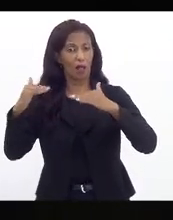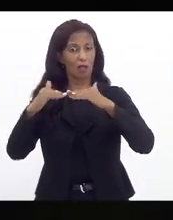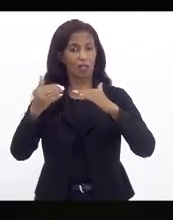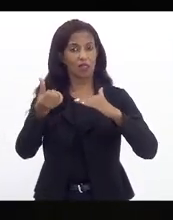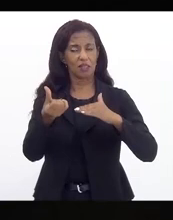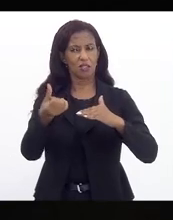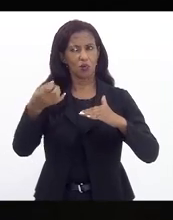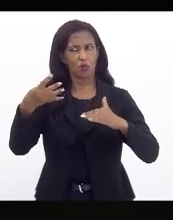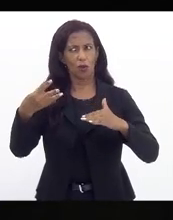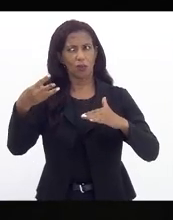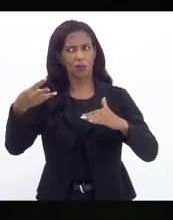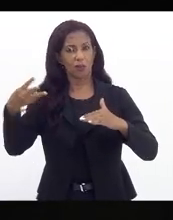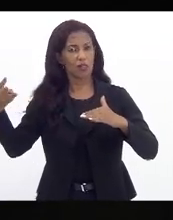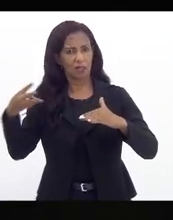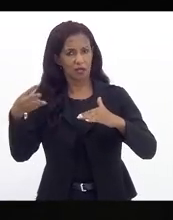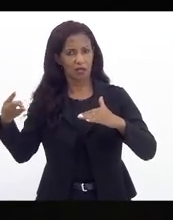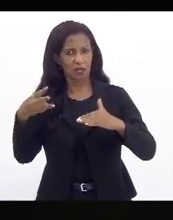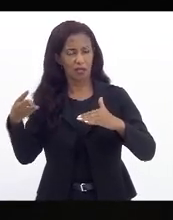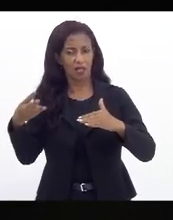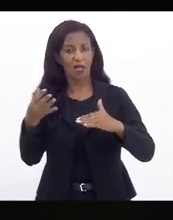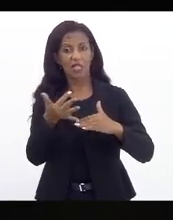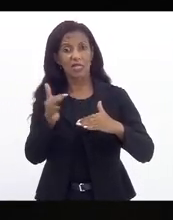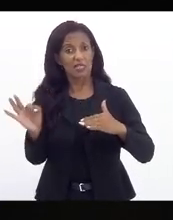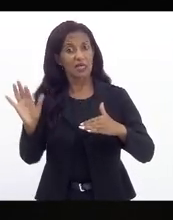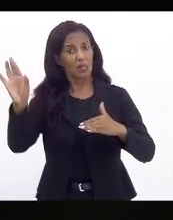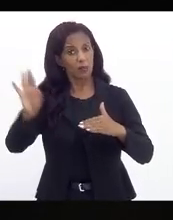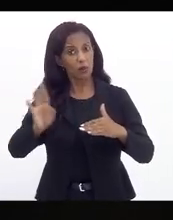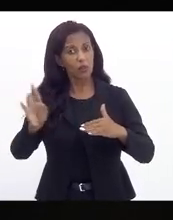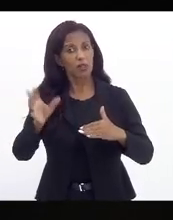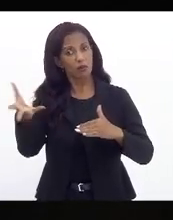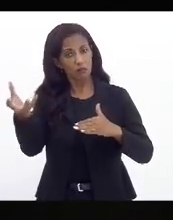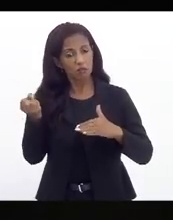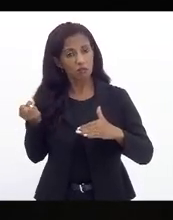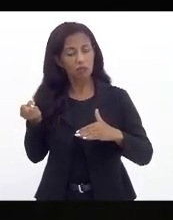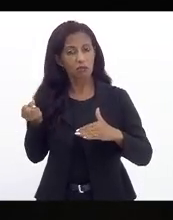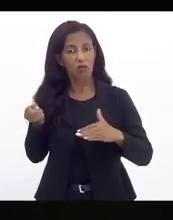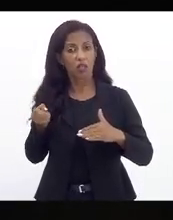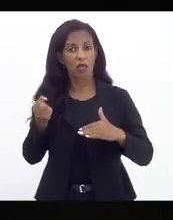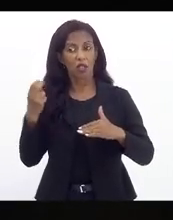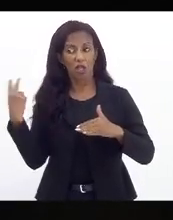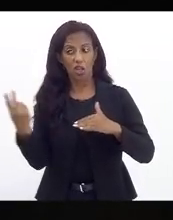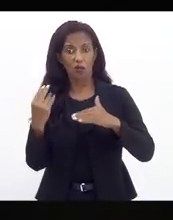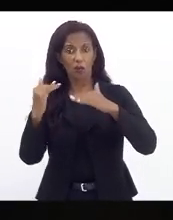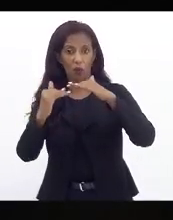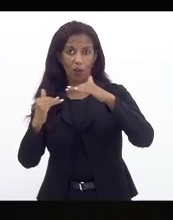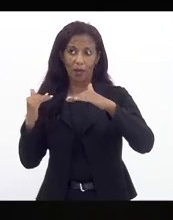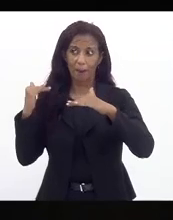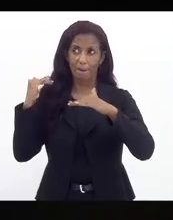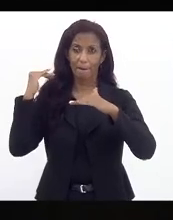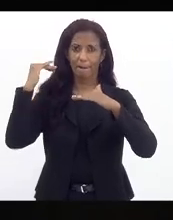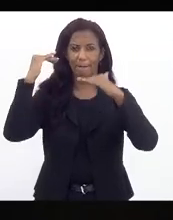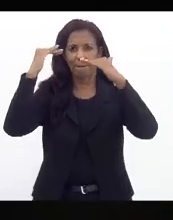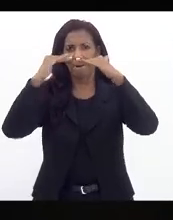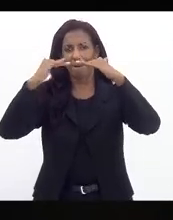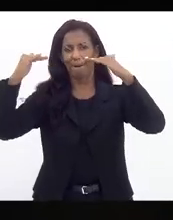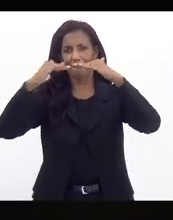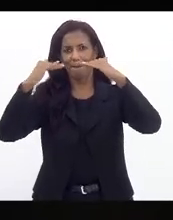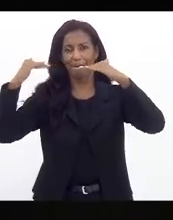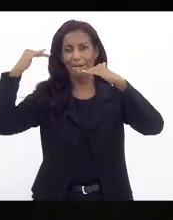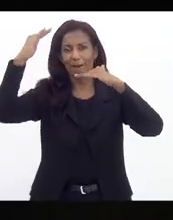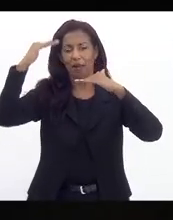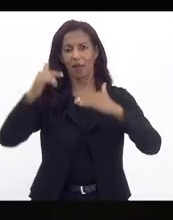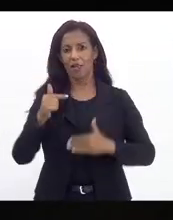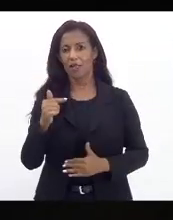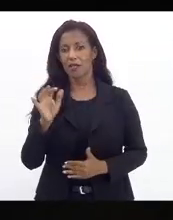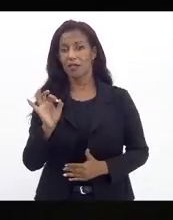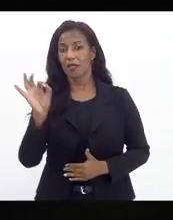.433 ele recebe 100% e o valor que ultrapassa 6.433 ele recebe